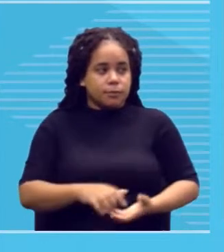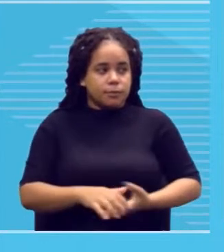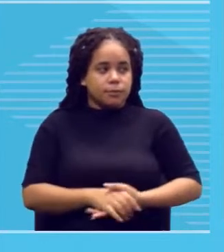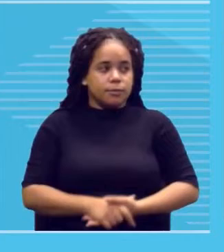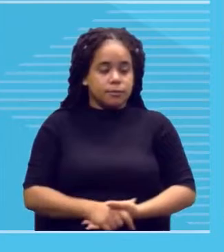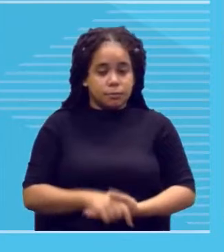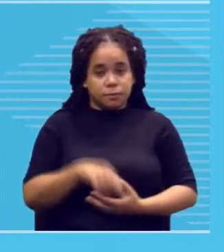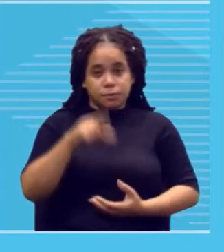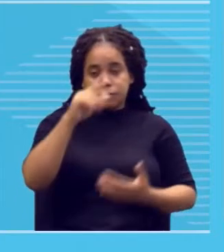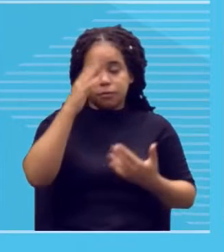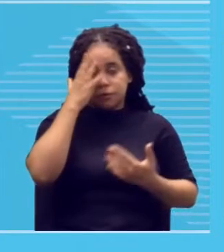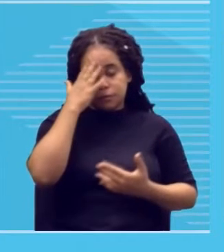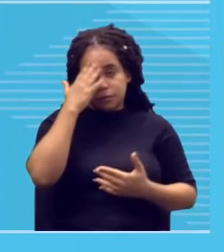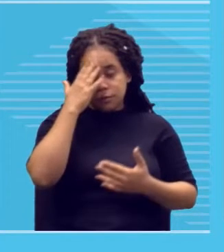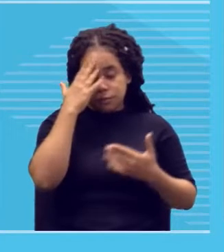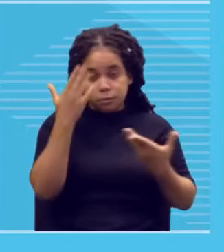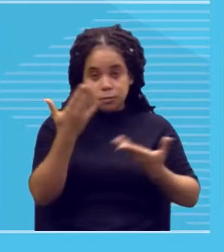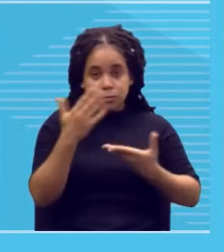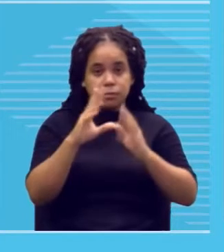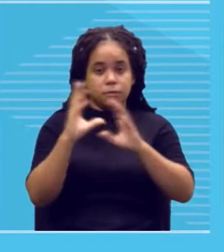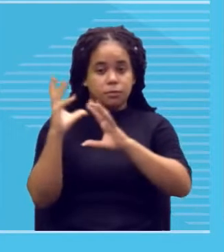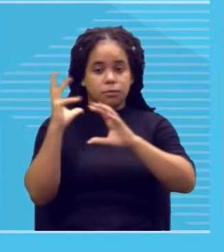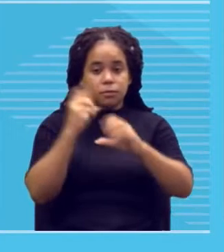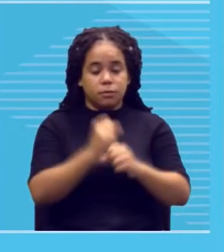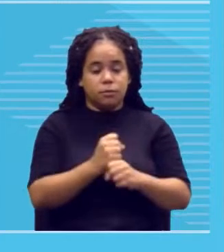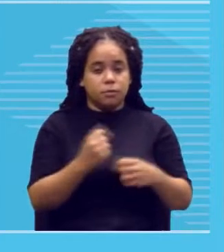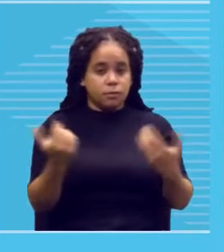Vocês entenderam o nosso raciocínio